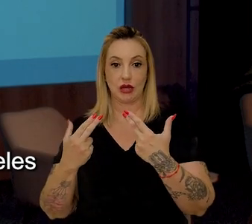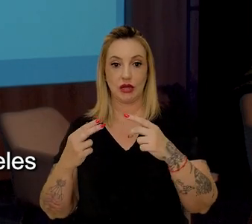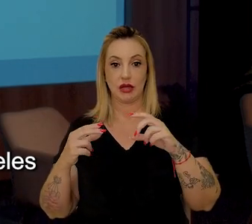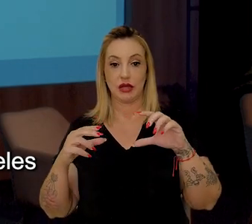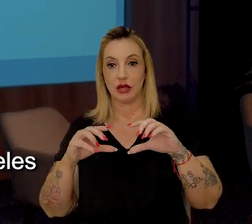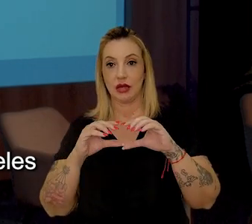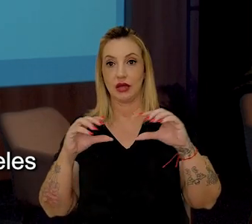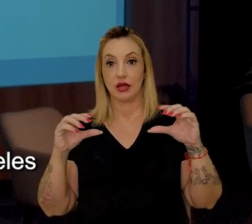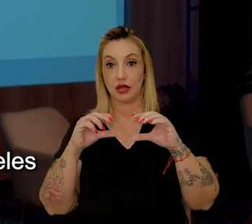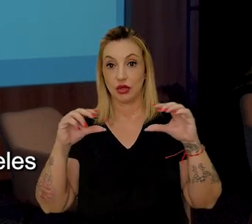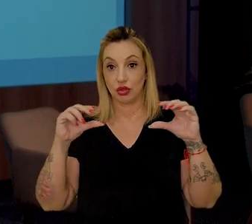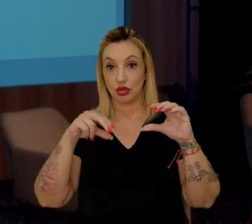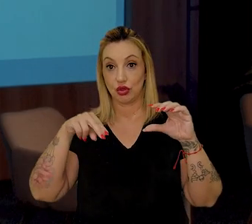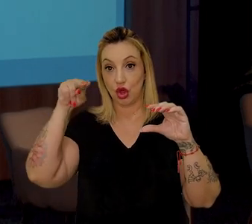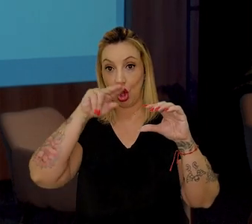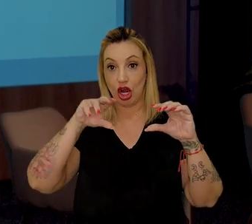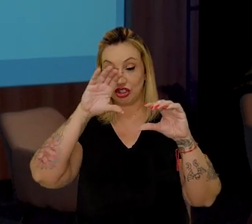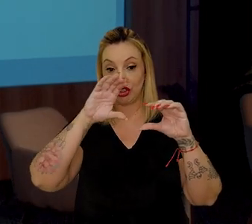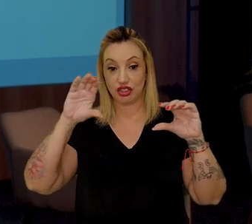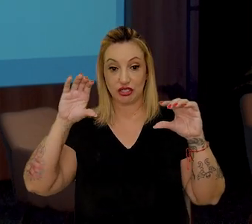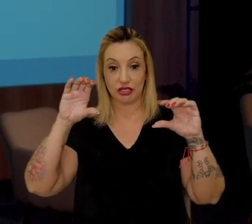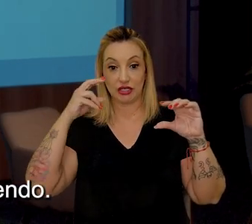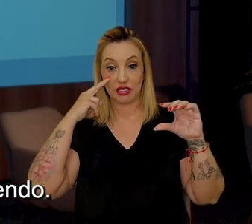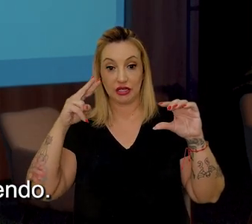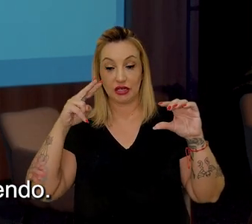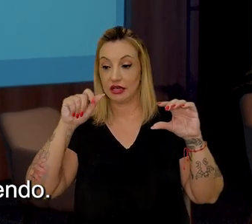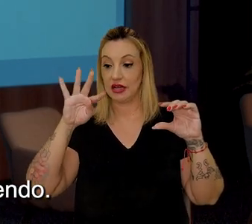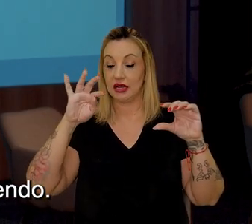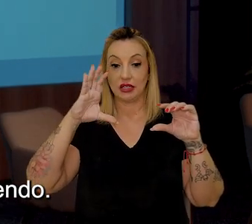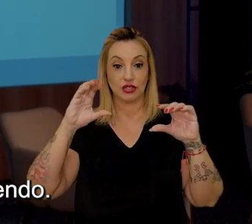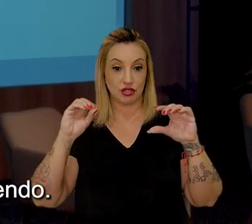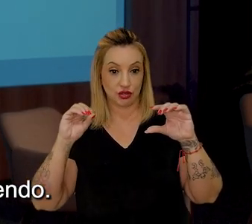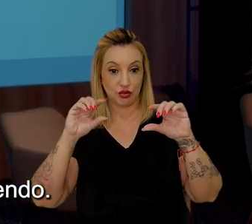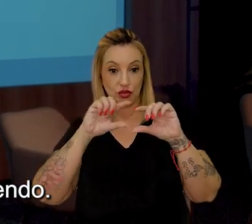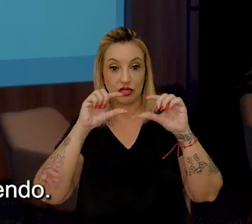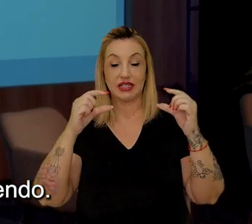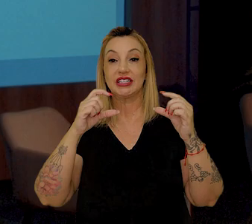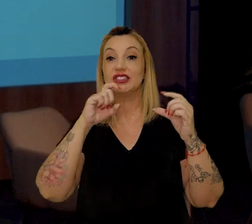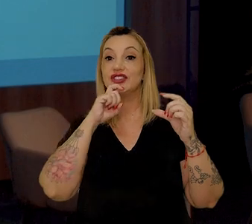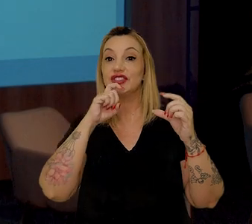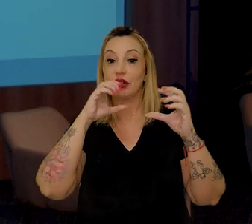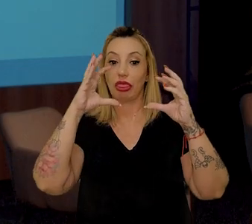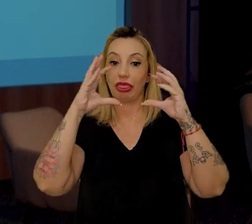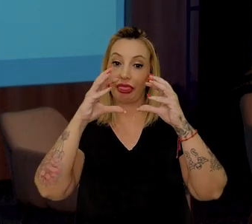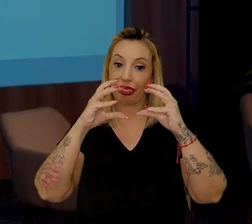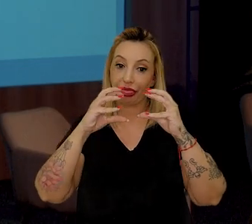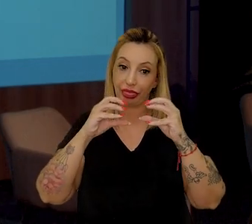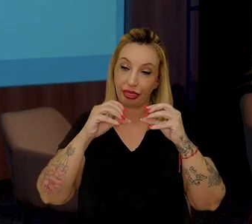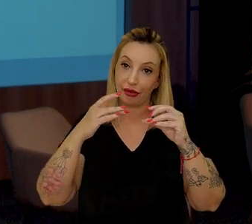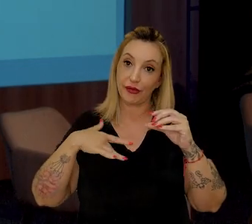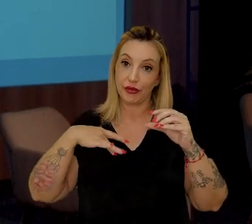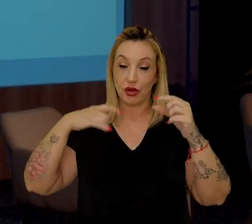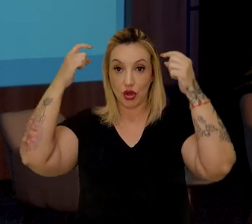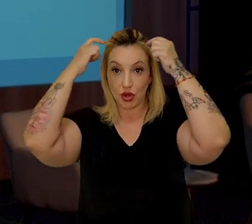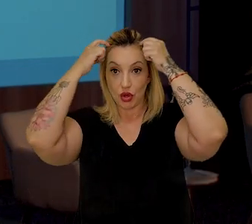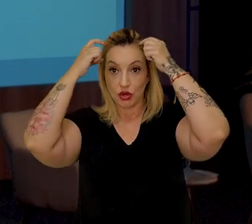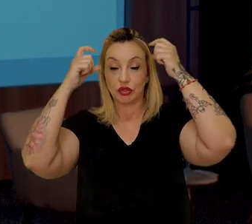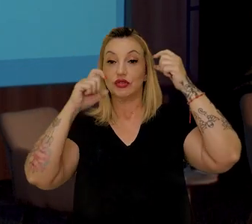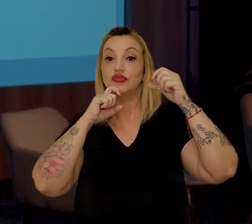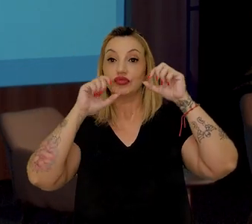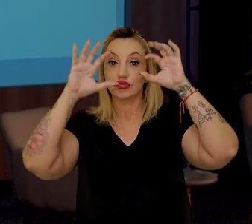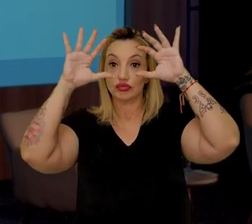parte mais norte do Hemisfério Norte que é ali onde você tem o Ártico falar desse de gelo que tá acontecendo o Coitadinho do do do ursinho né